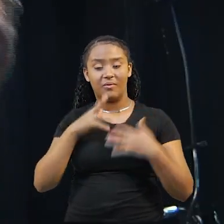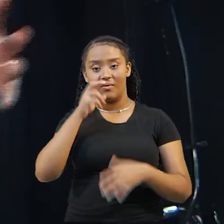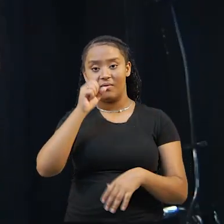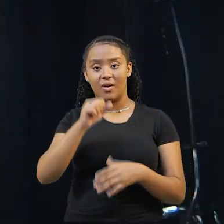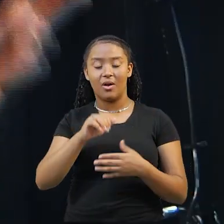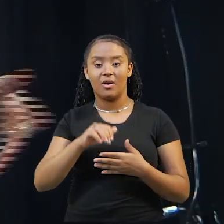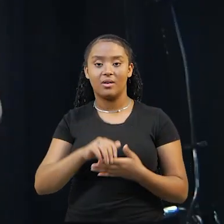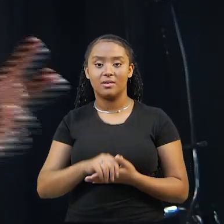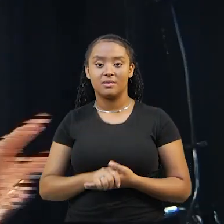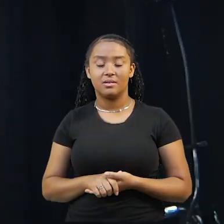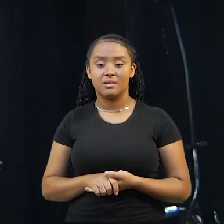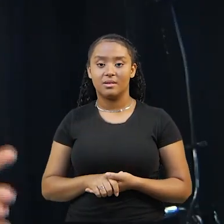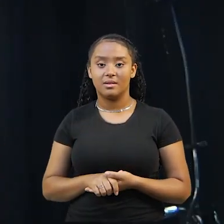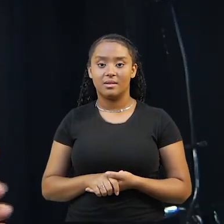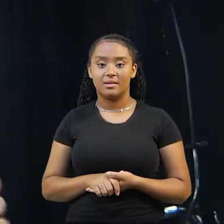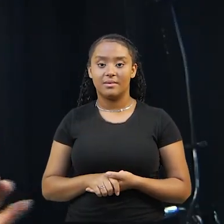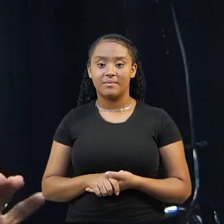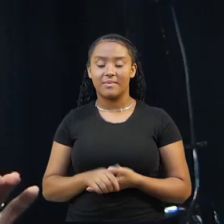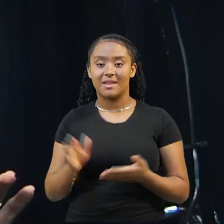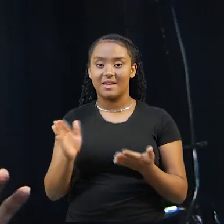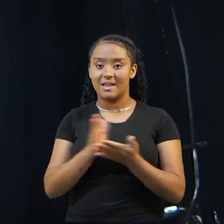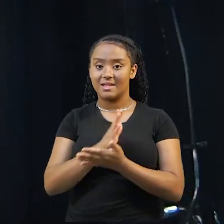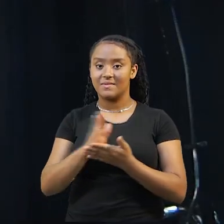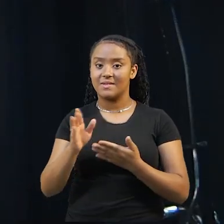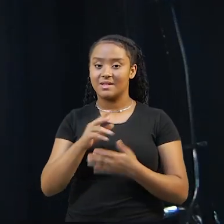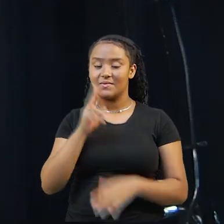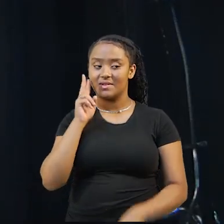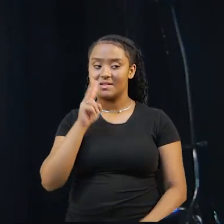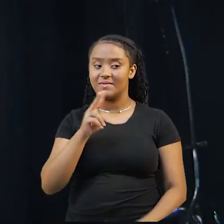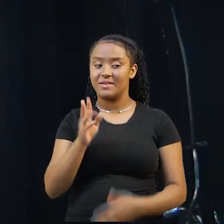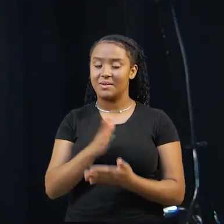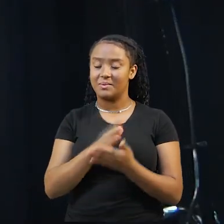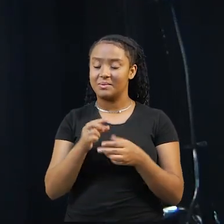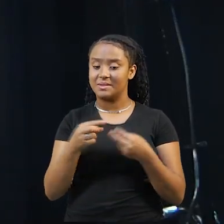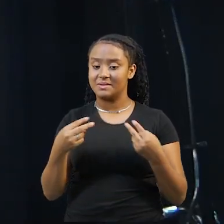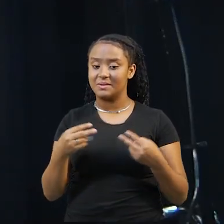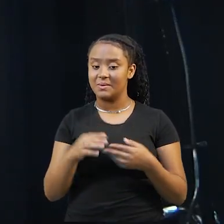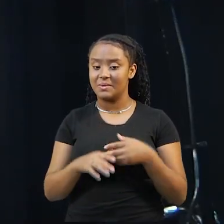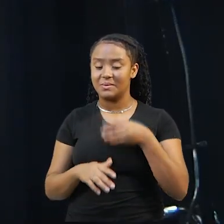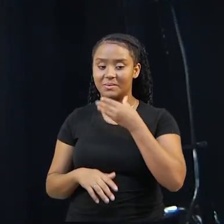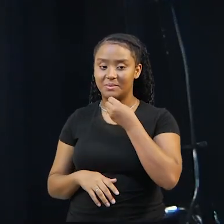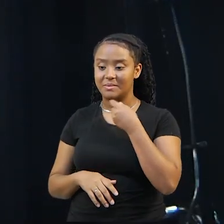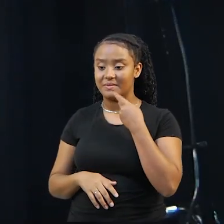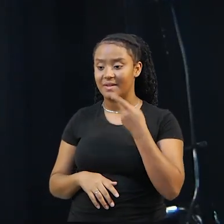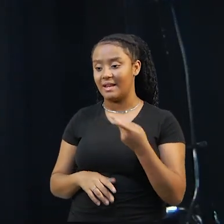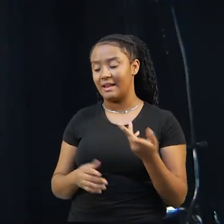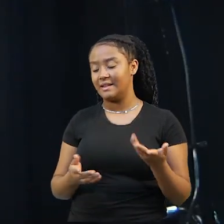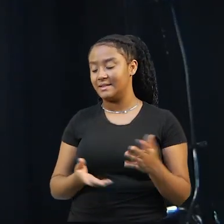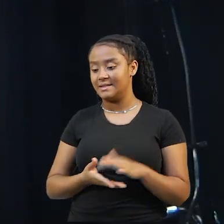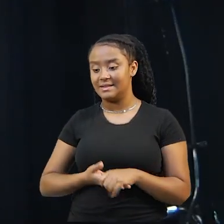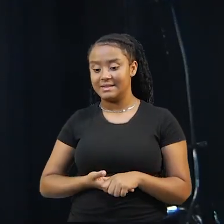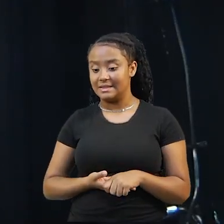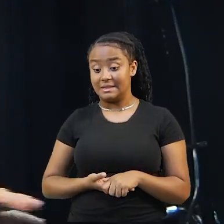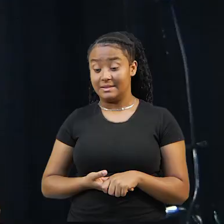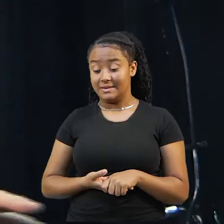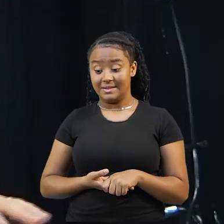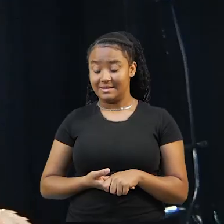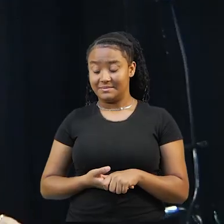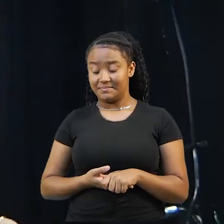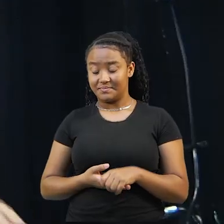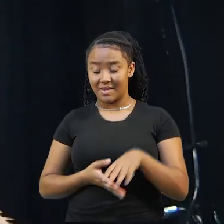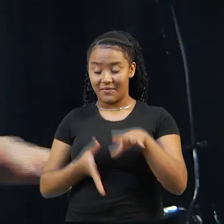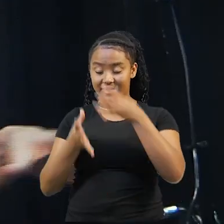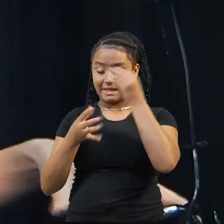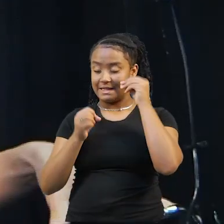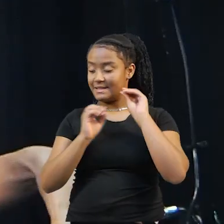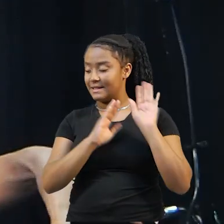vezes a gente ouve algumas coisas e você fala, nossa, eu não acredito que eu estou ouvindo isso. Mas veio de um homem, às vezes, né? Muitas vezes. Mas então eu acho que